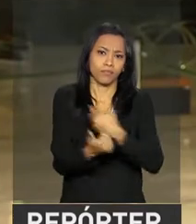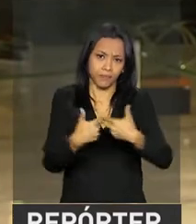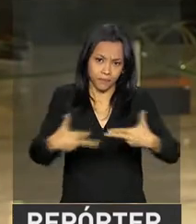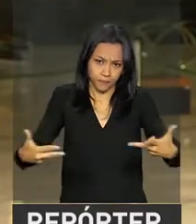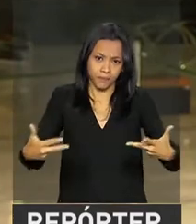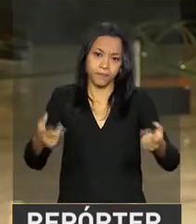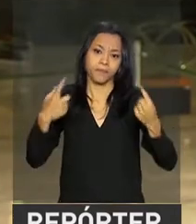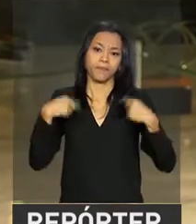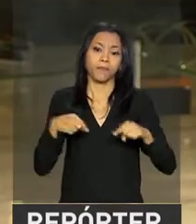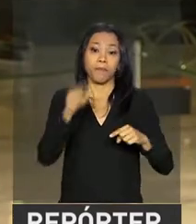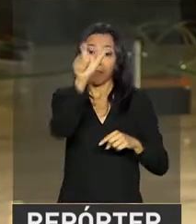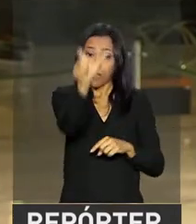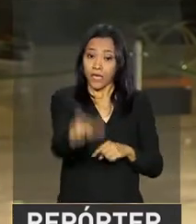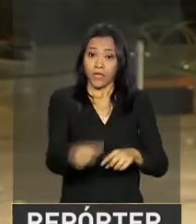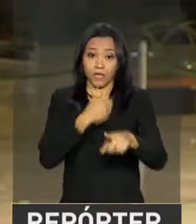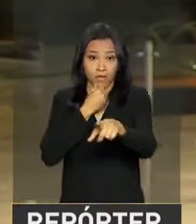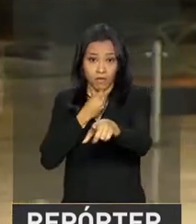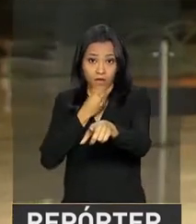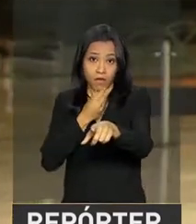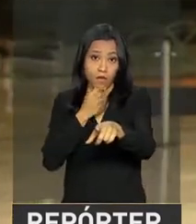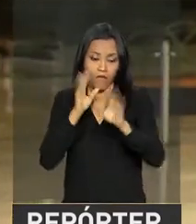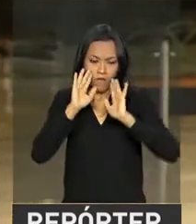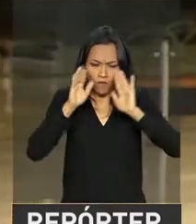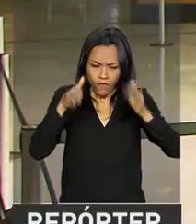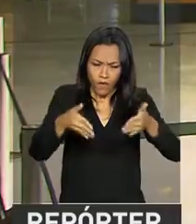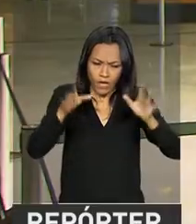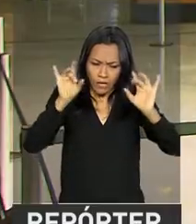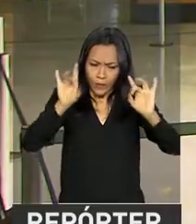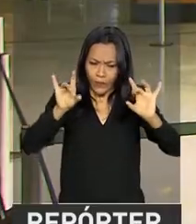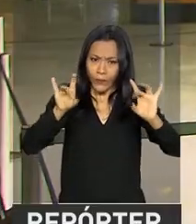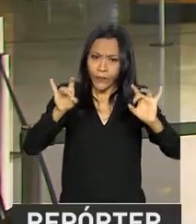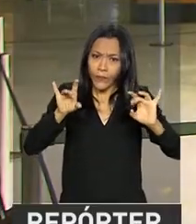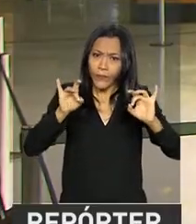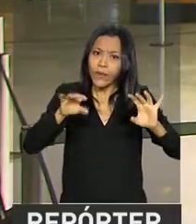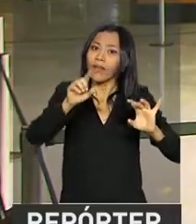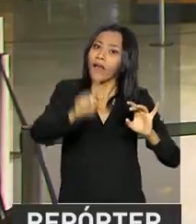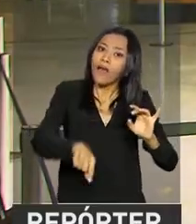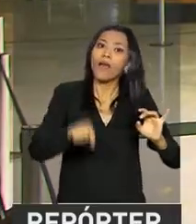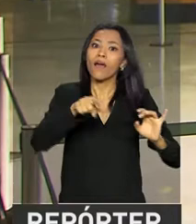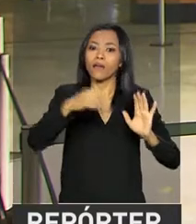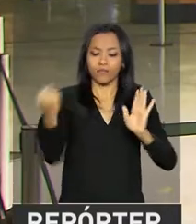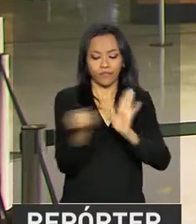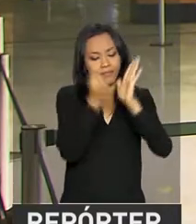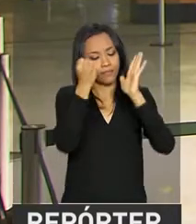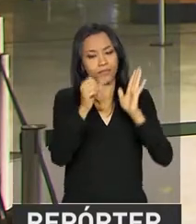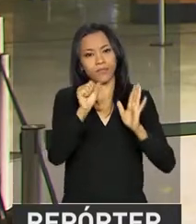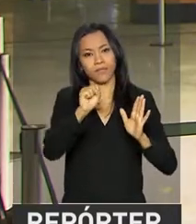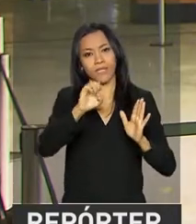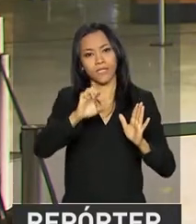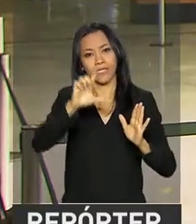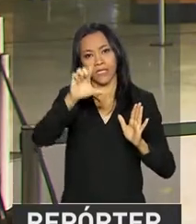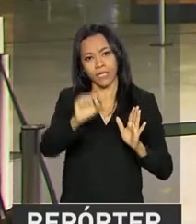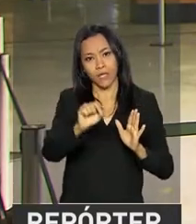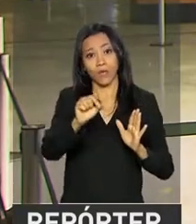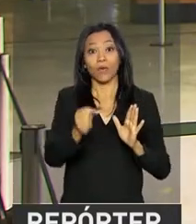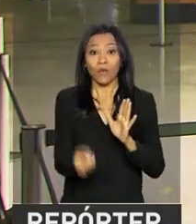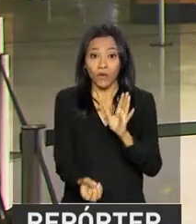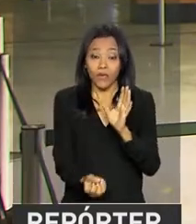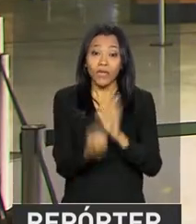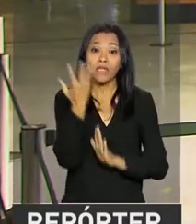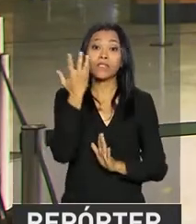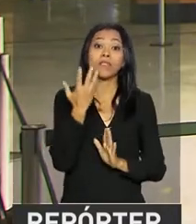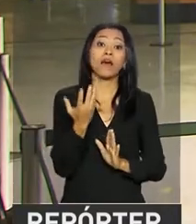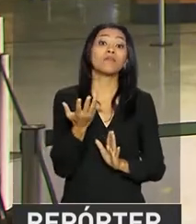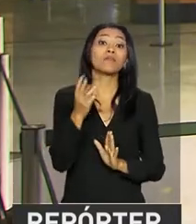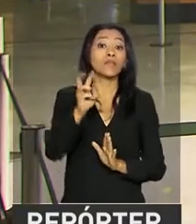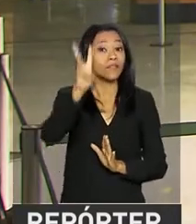Para esse produtor, focar mais na qualidade é o maior ganho do selo AgroMais Integridade, lançado nesta terça-feira